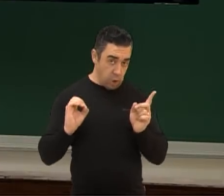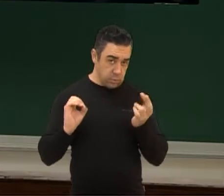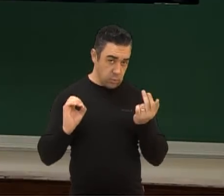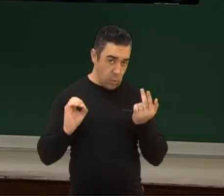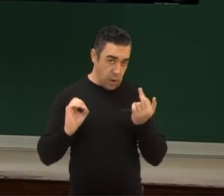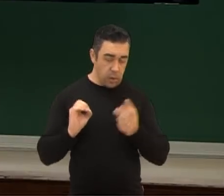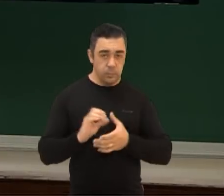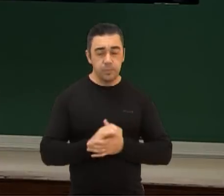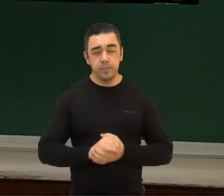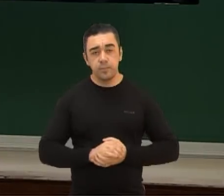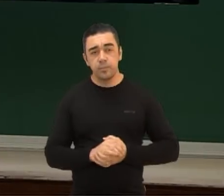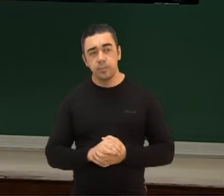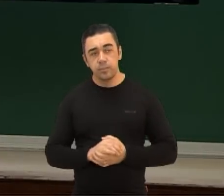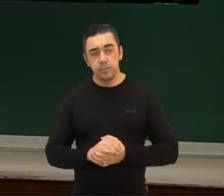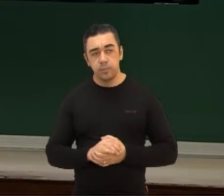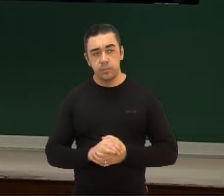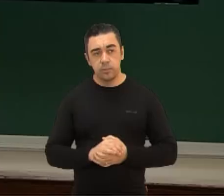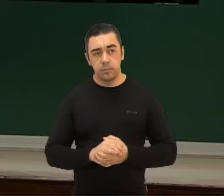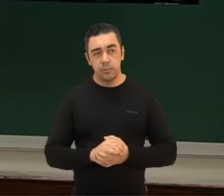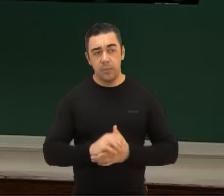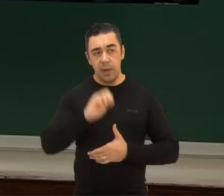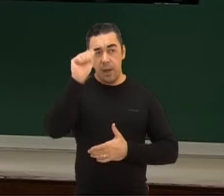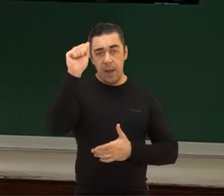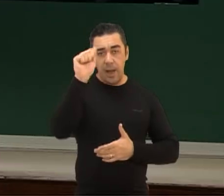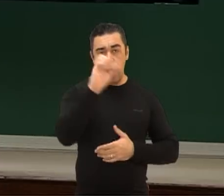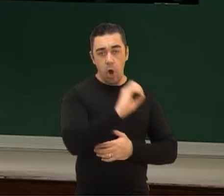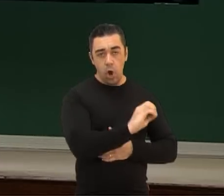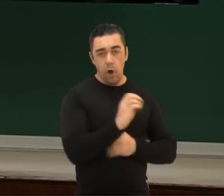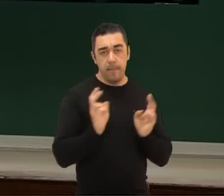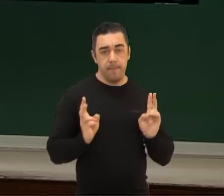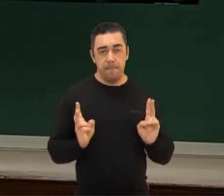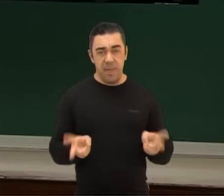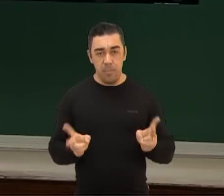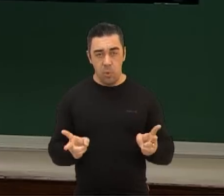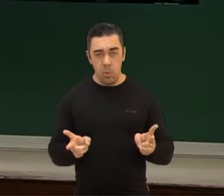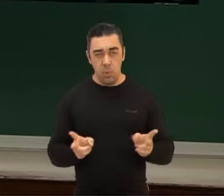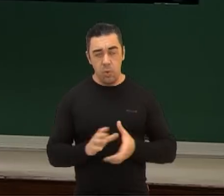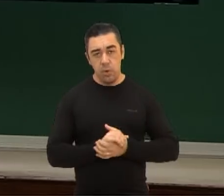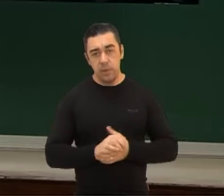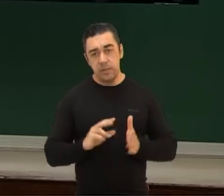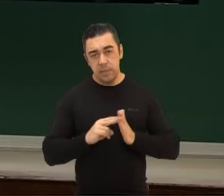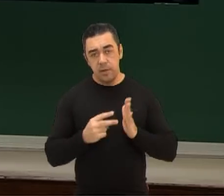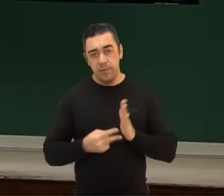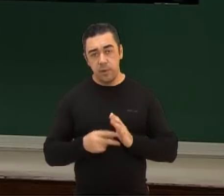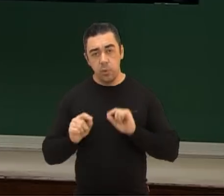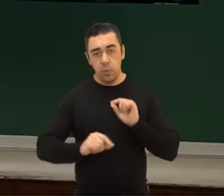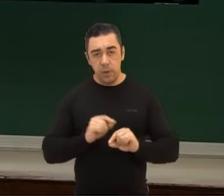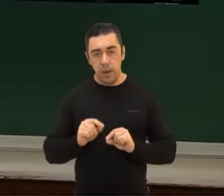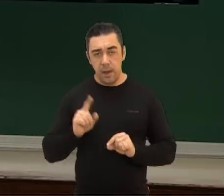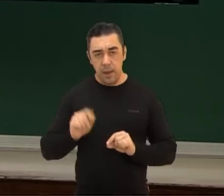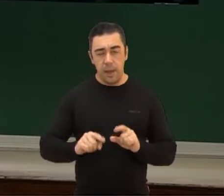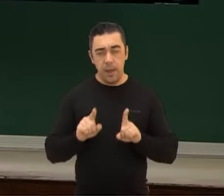eles terão o lado AO em comum. Então, ou seja, são ângulos